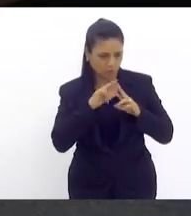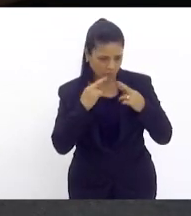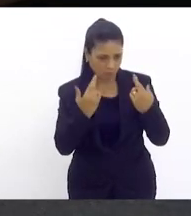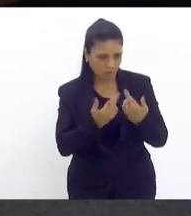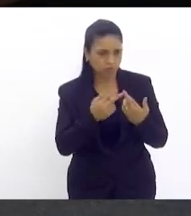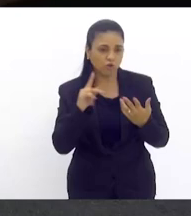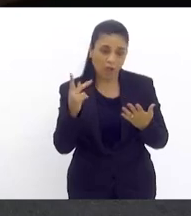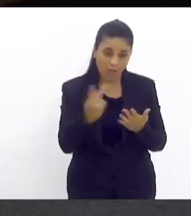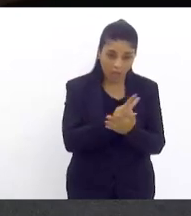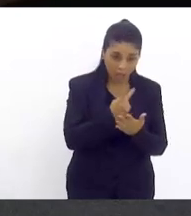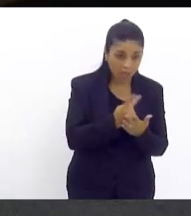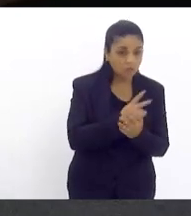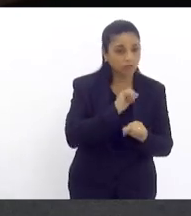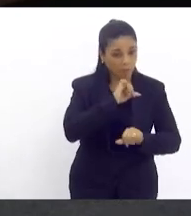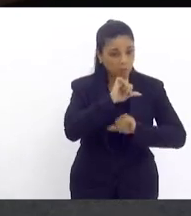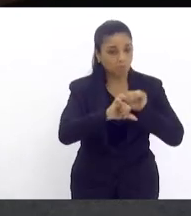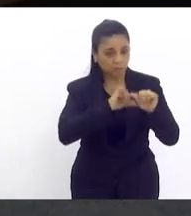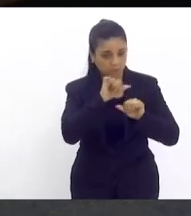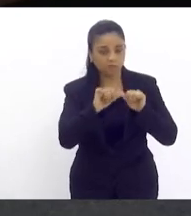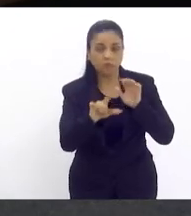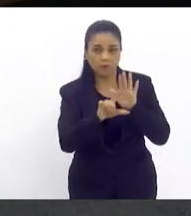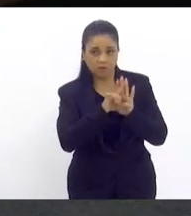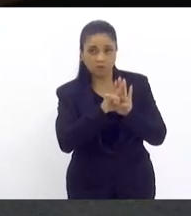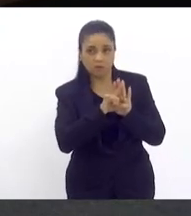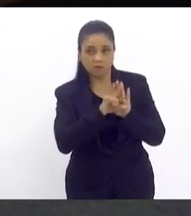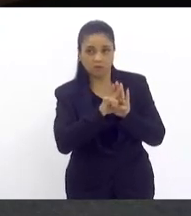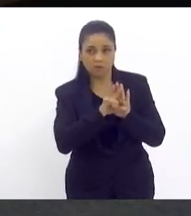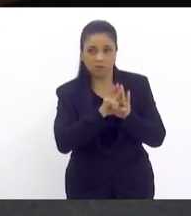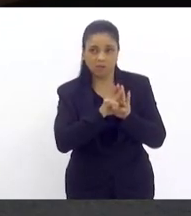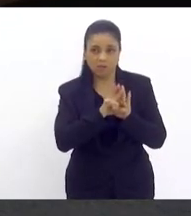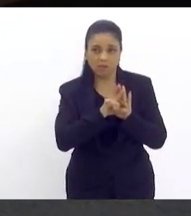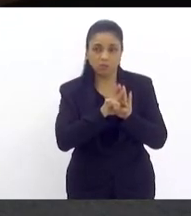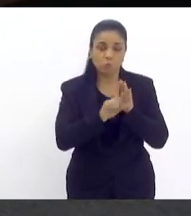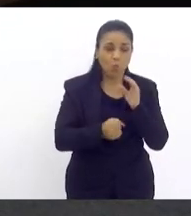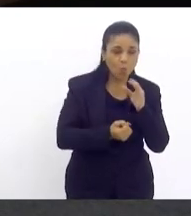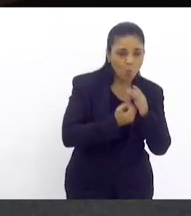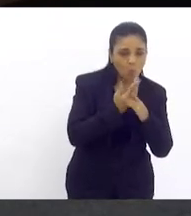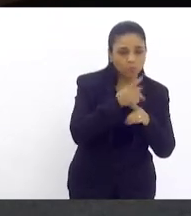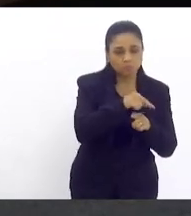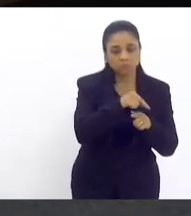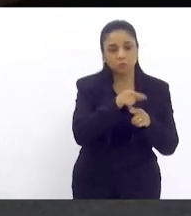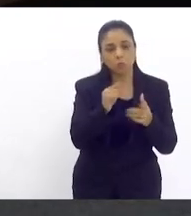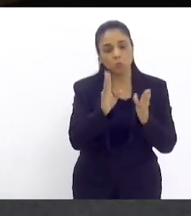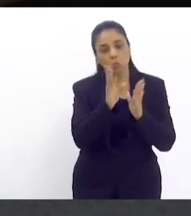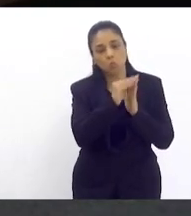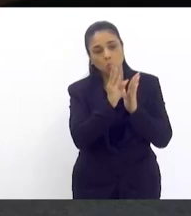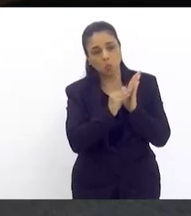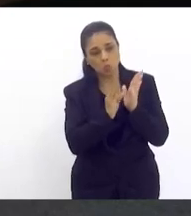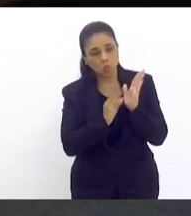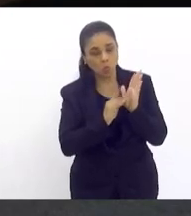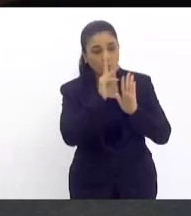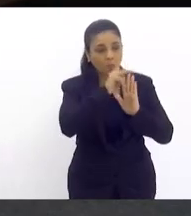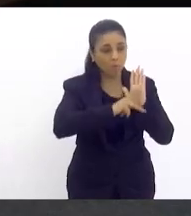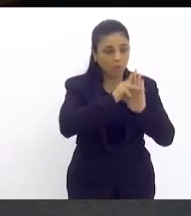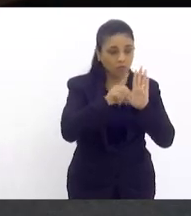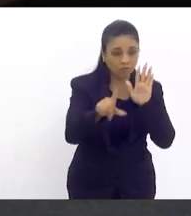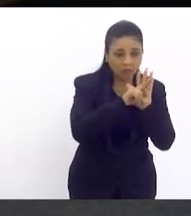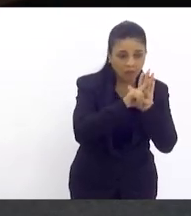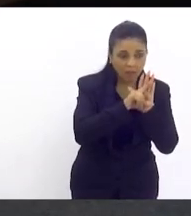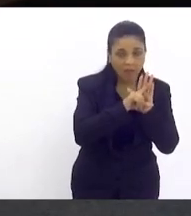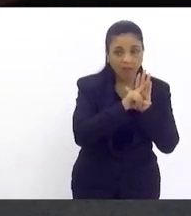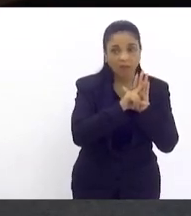erro e modificou as peças Legislativa se era seu autor colocou como como projeto de lei